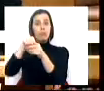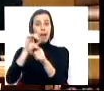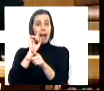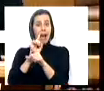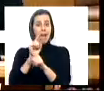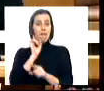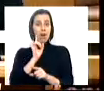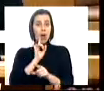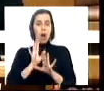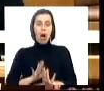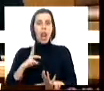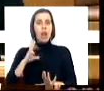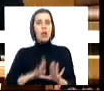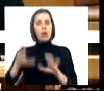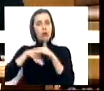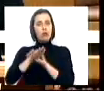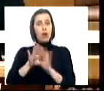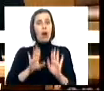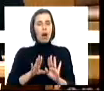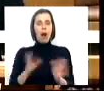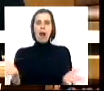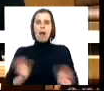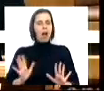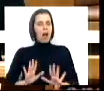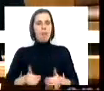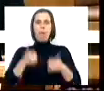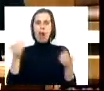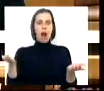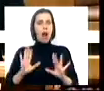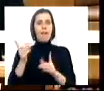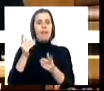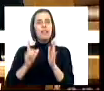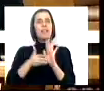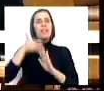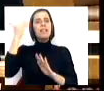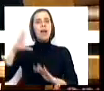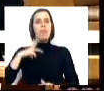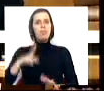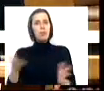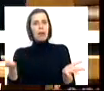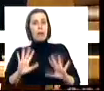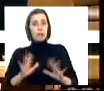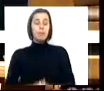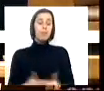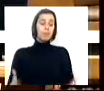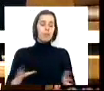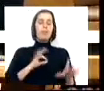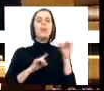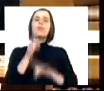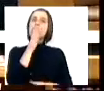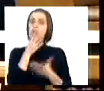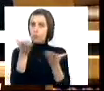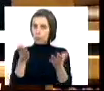deste espólio em território nacional, desaconselhando vivamente a sua saída do país. Senhoras e